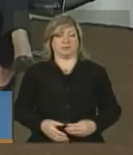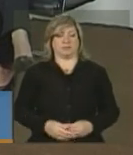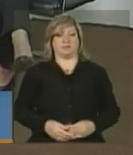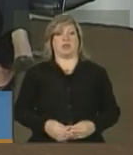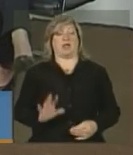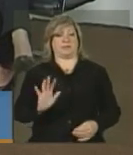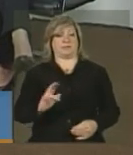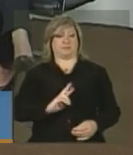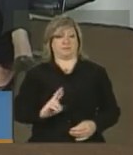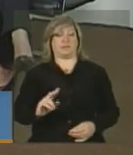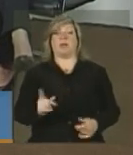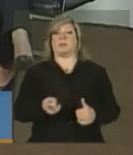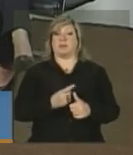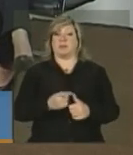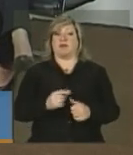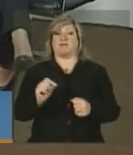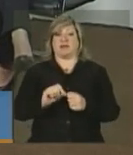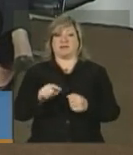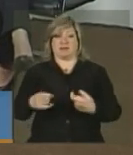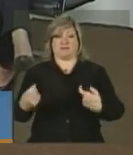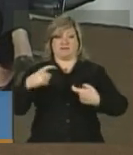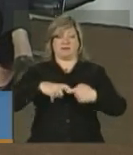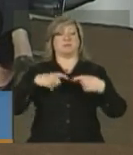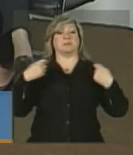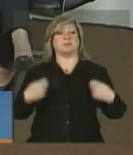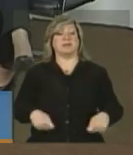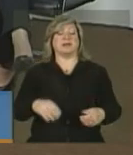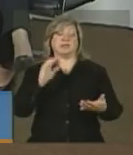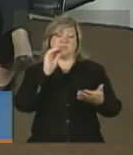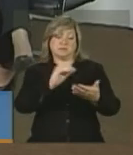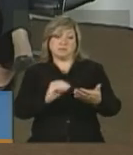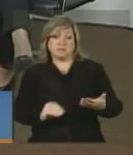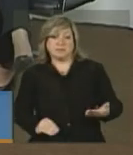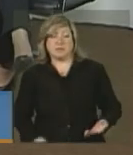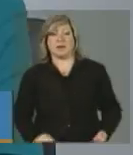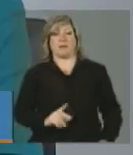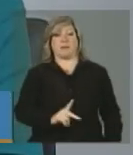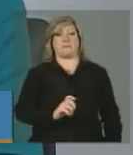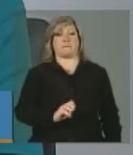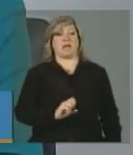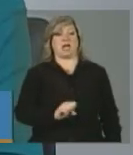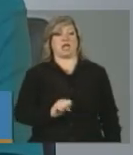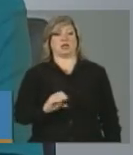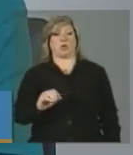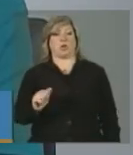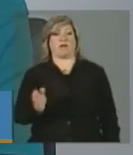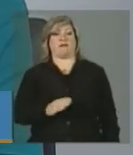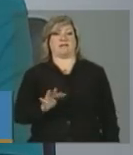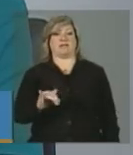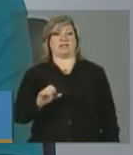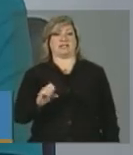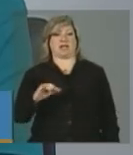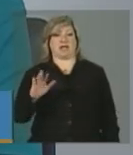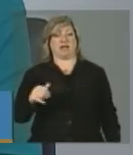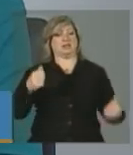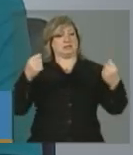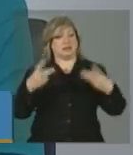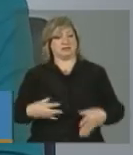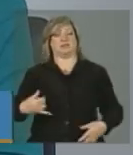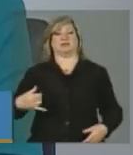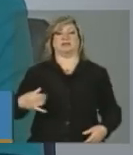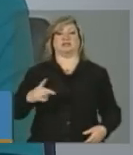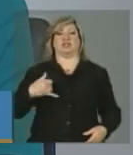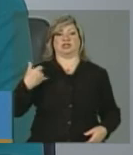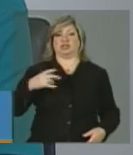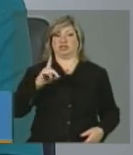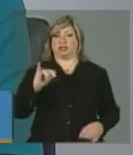vinculação, primeiro a gente orienta que faça o cadastro em pessoa física. Cristina já adiantou os três itens que tem em cinza.